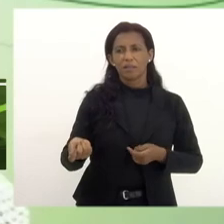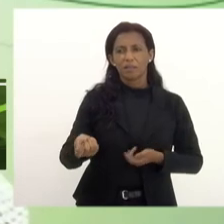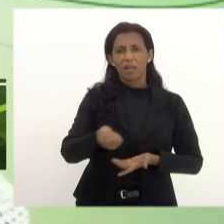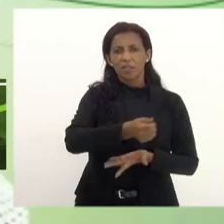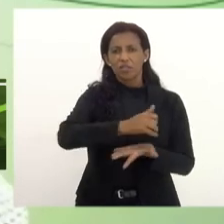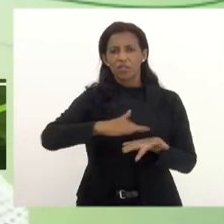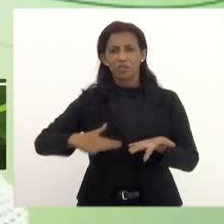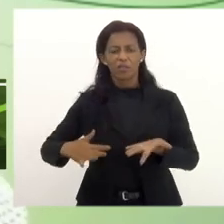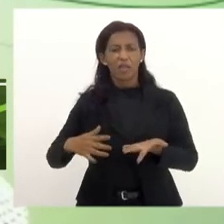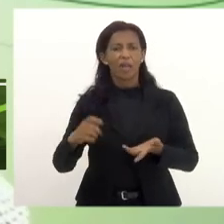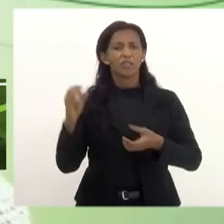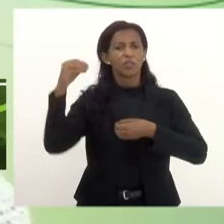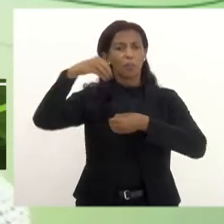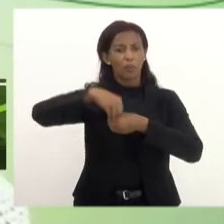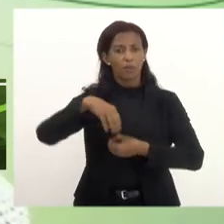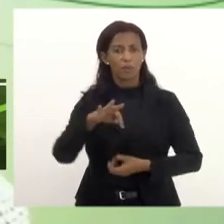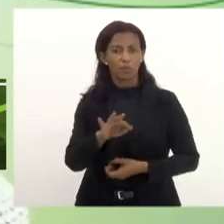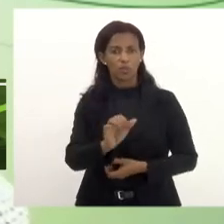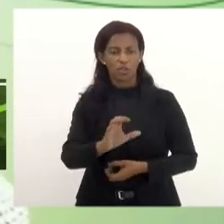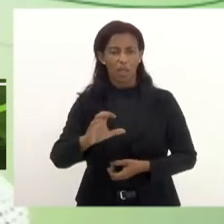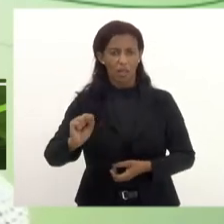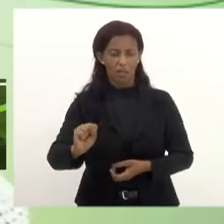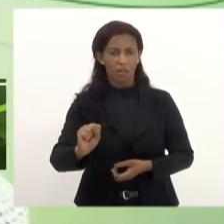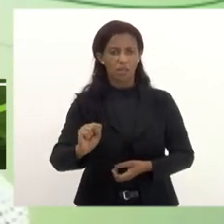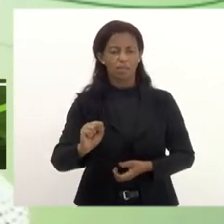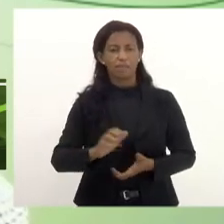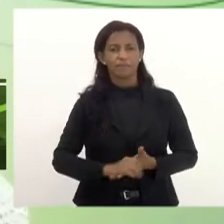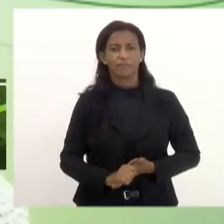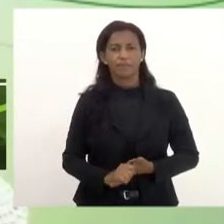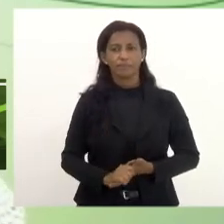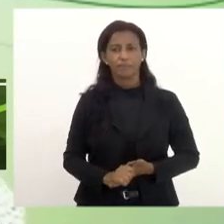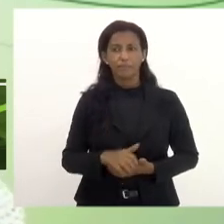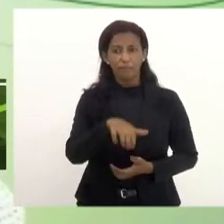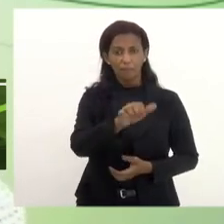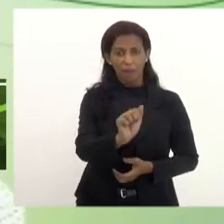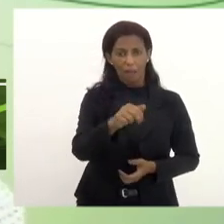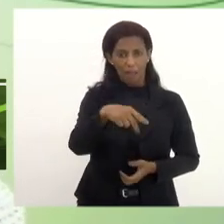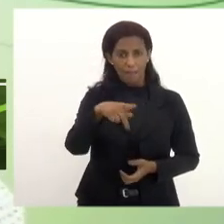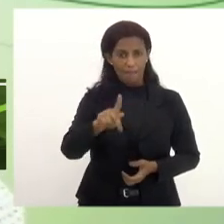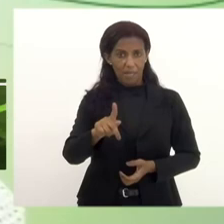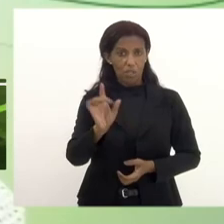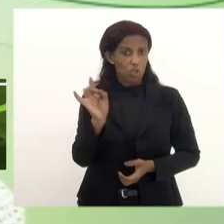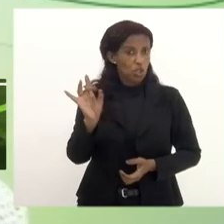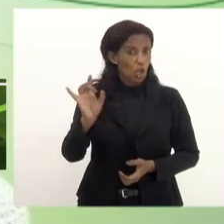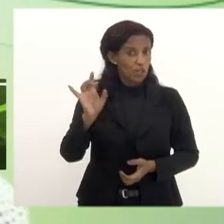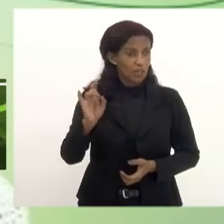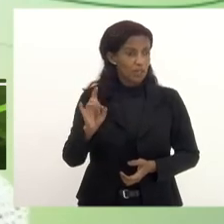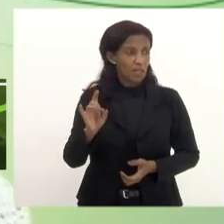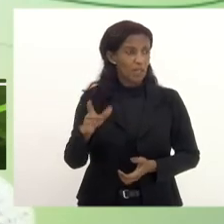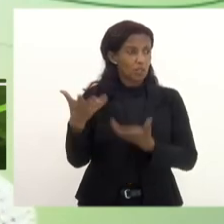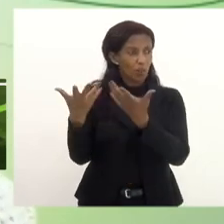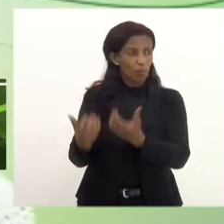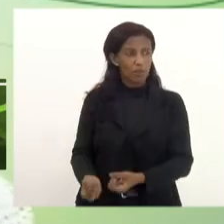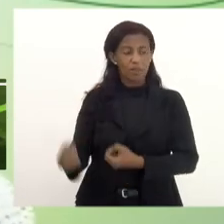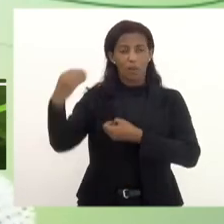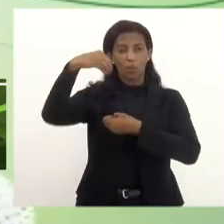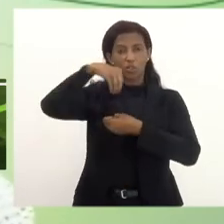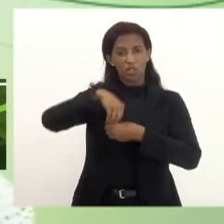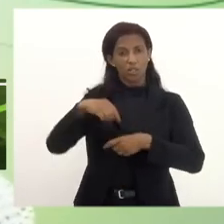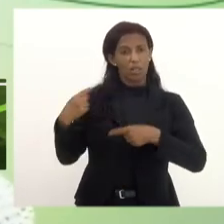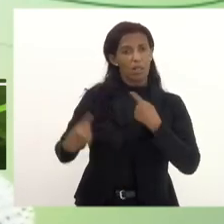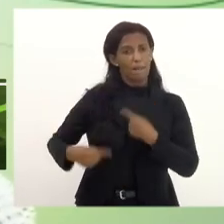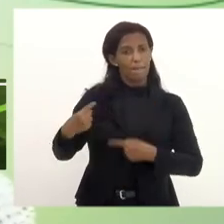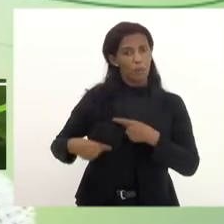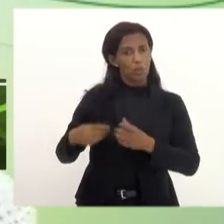dentro dos TACs. Porque a ANP, sozinha, ela só pode aceitar atividades que hoje já estão dentro da política